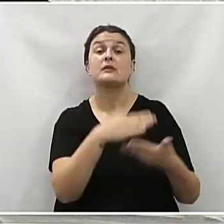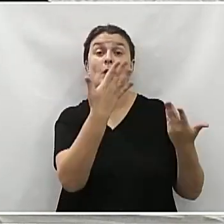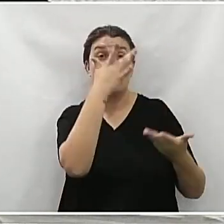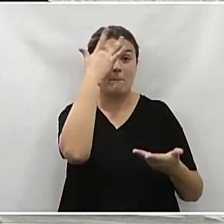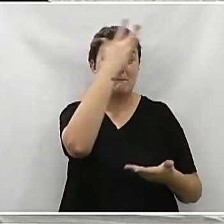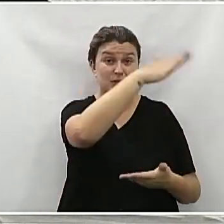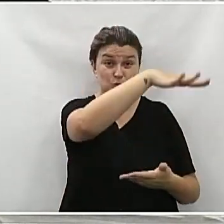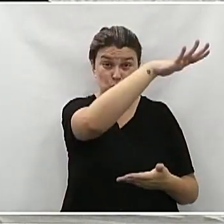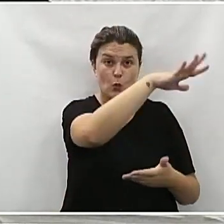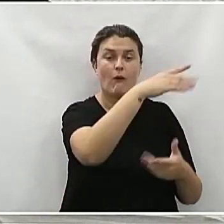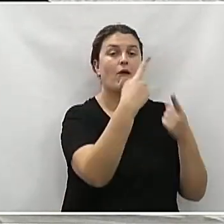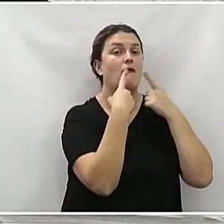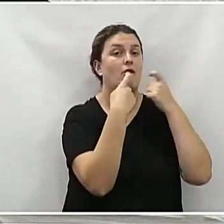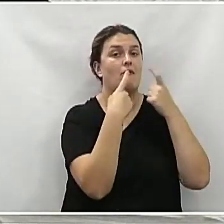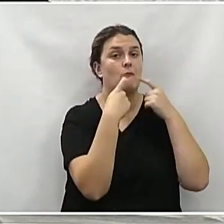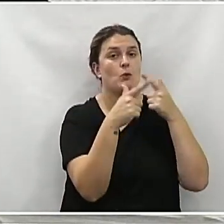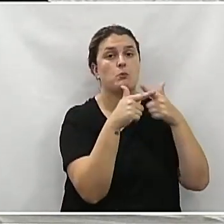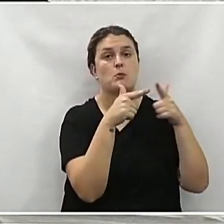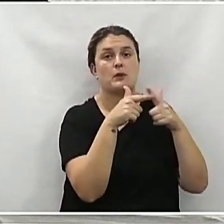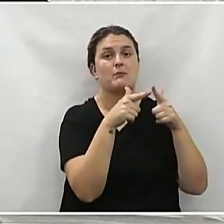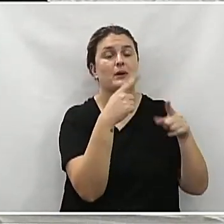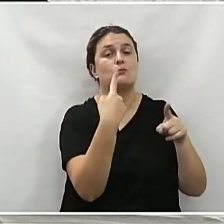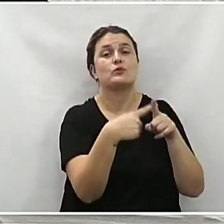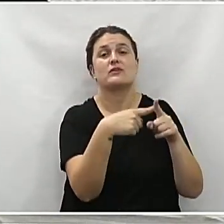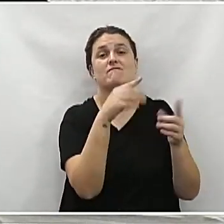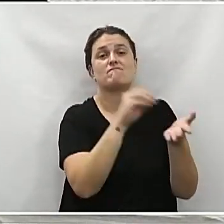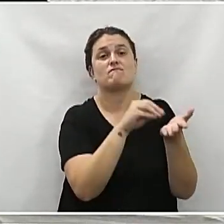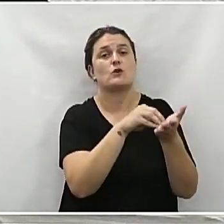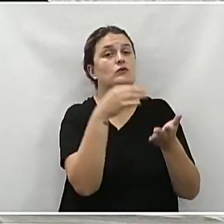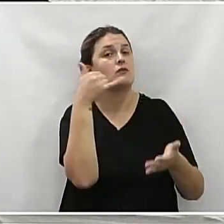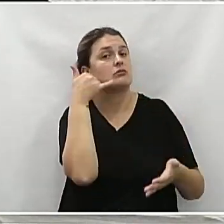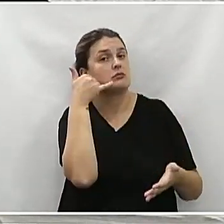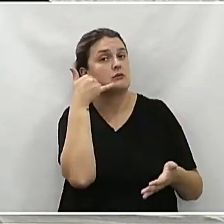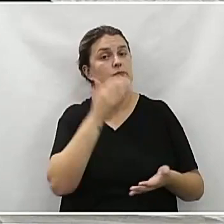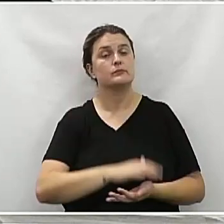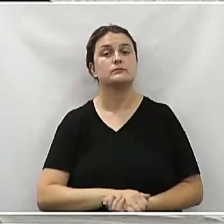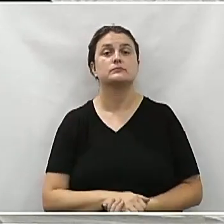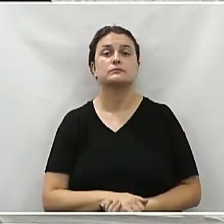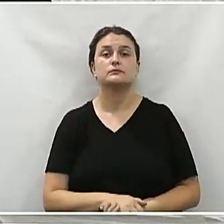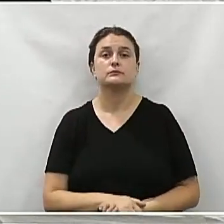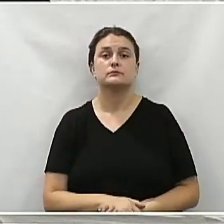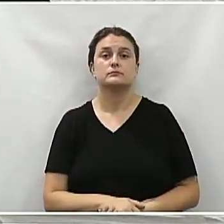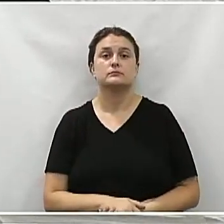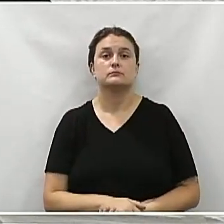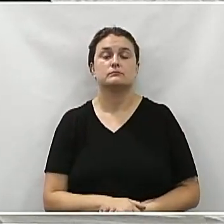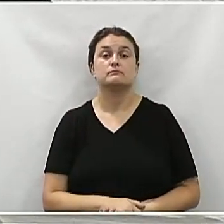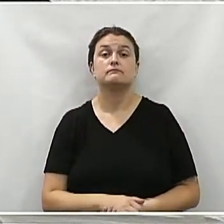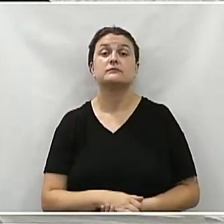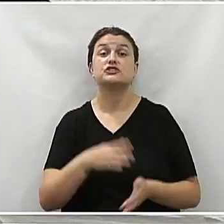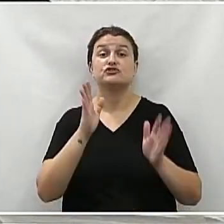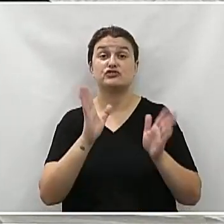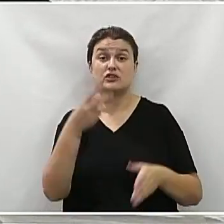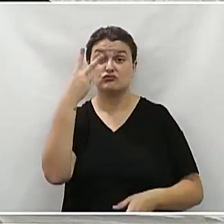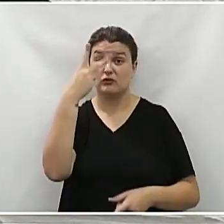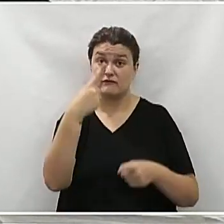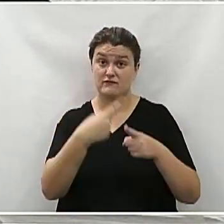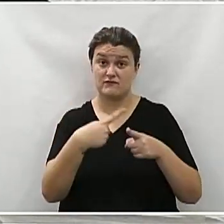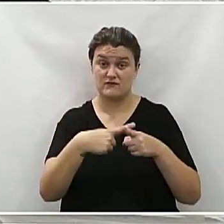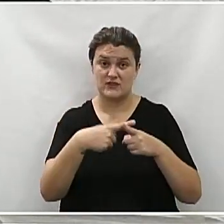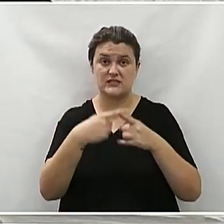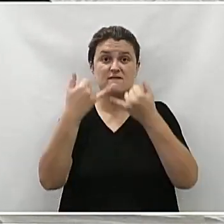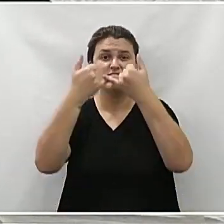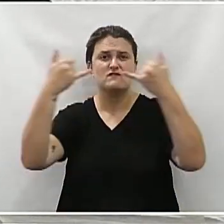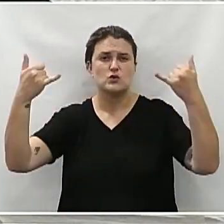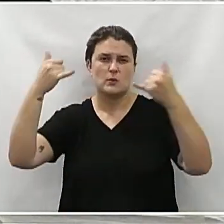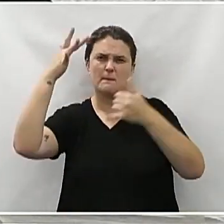relatam o problema e os transtornos causados há dias por causa da falta do telefone fixo. É a segunda vez que os cabos foram